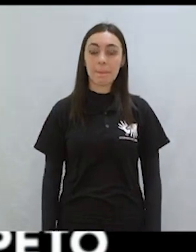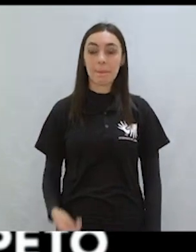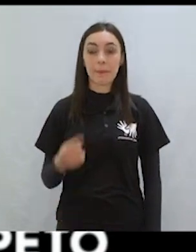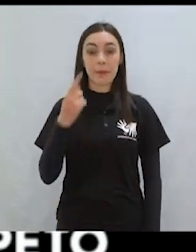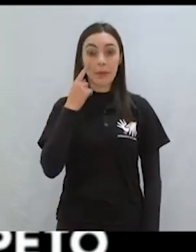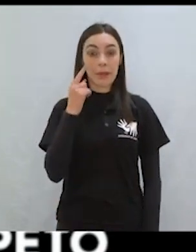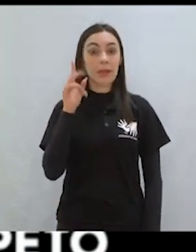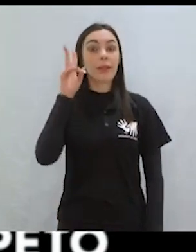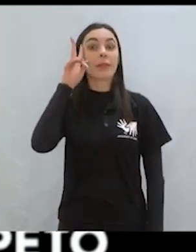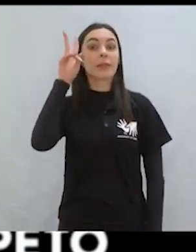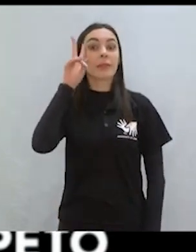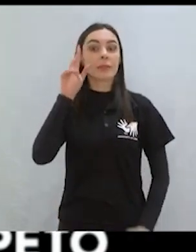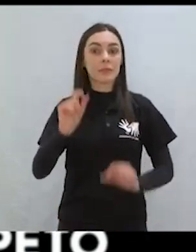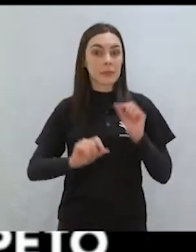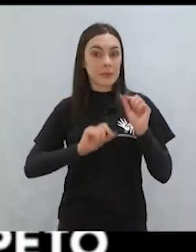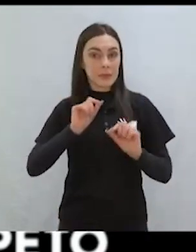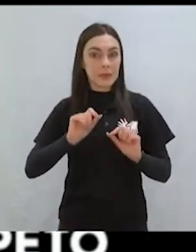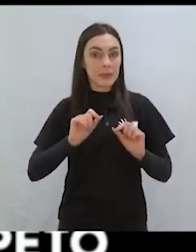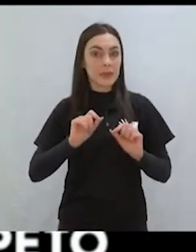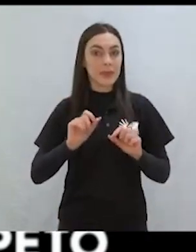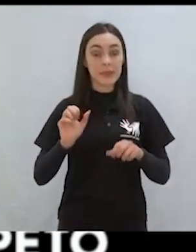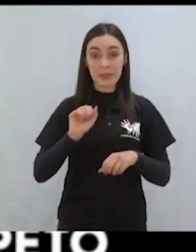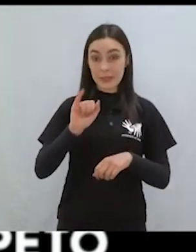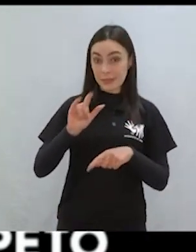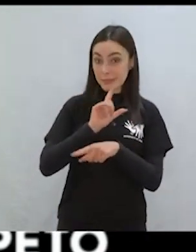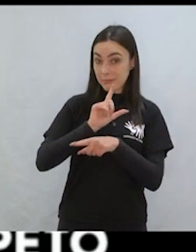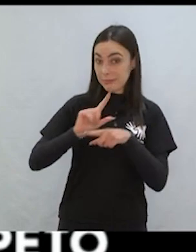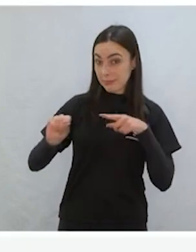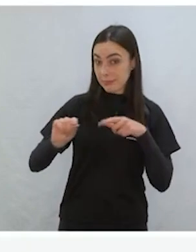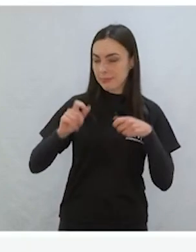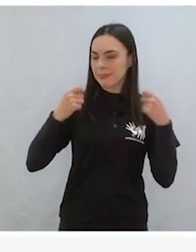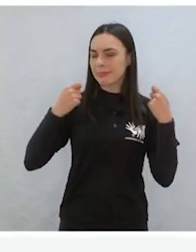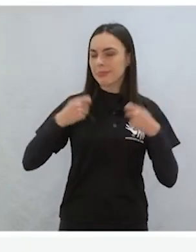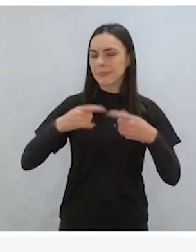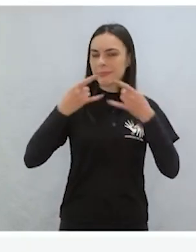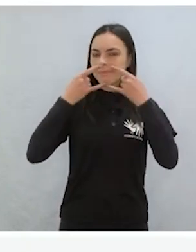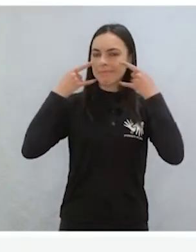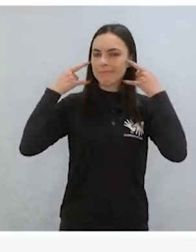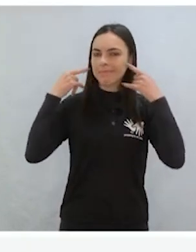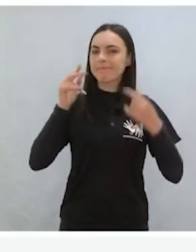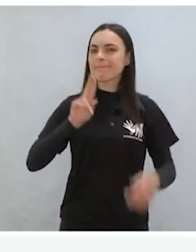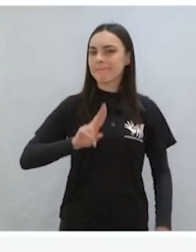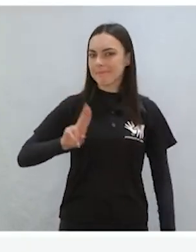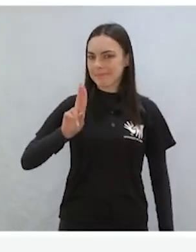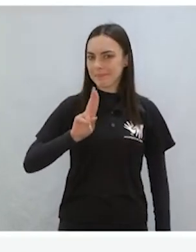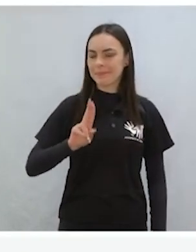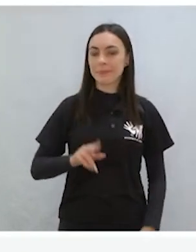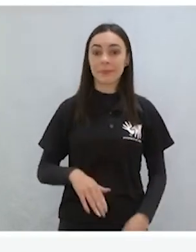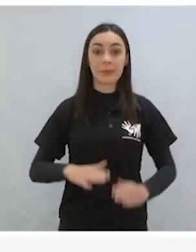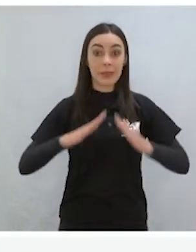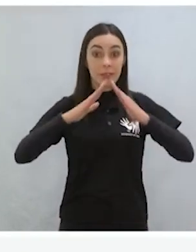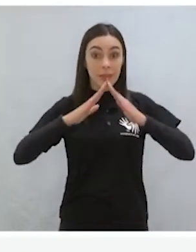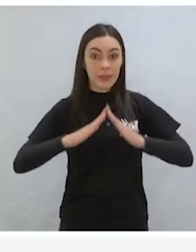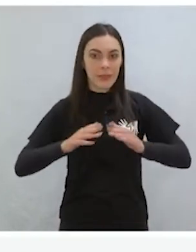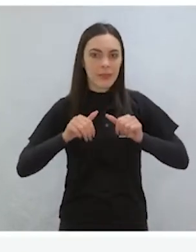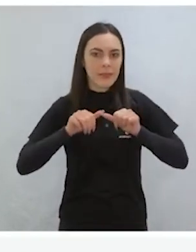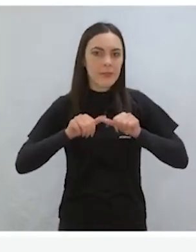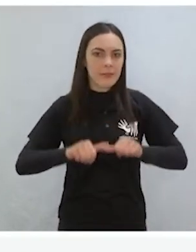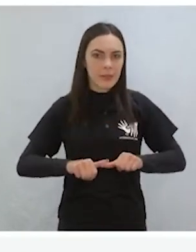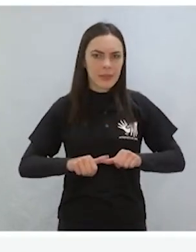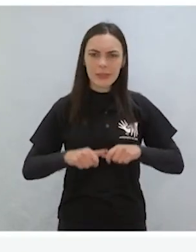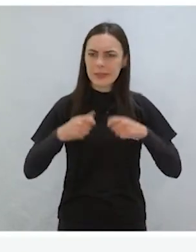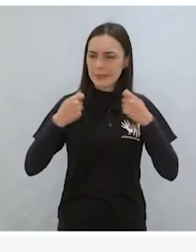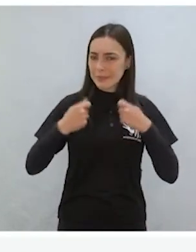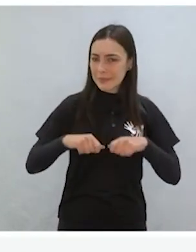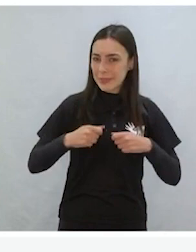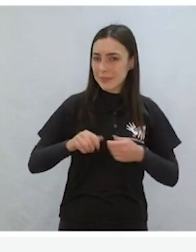Olha lá, a Ana está nos lembrando que não devemos ir embora sem a máscara. Muito bem, fique em